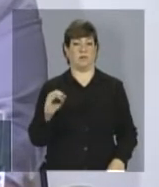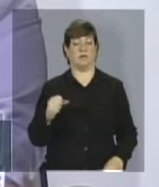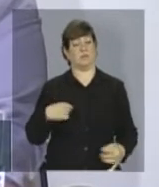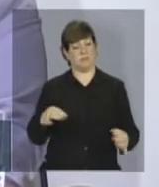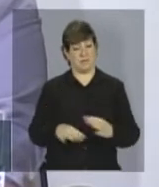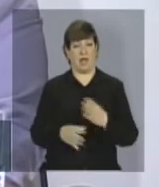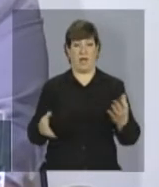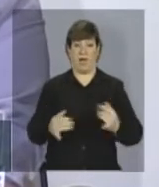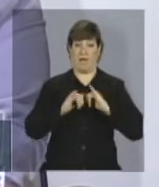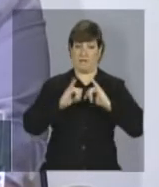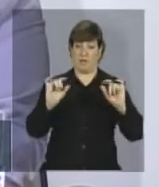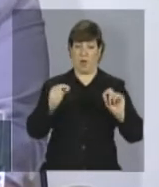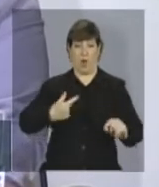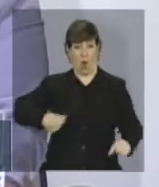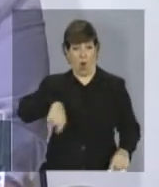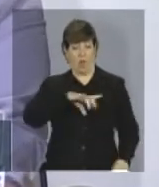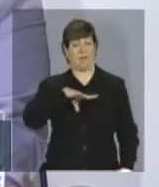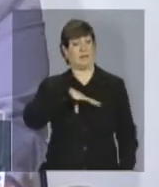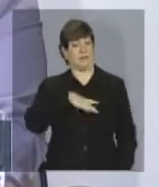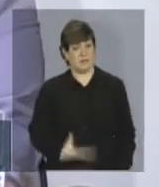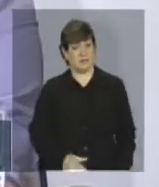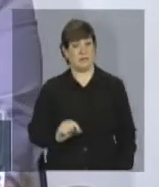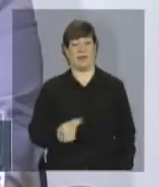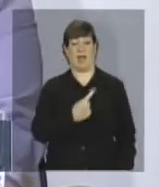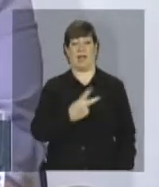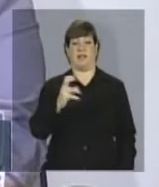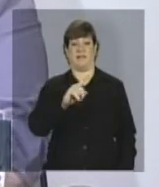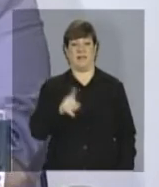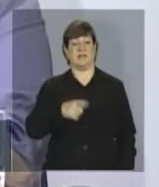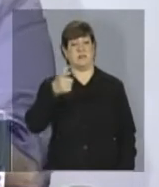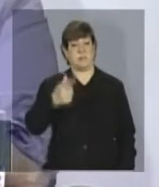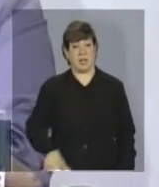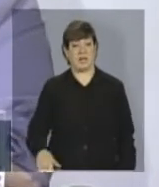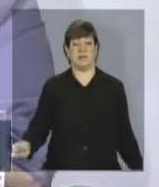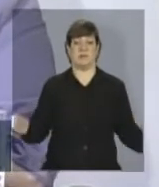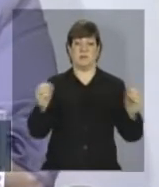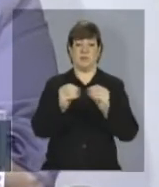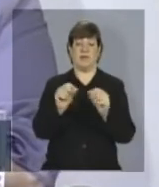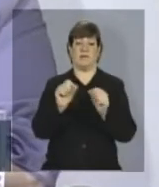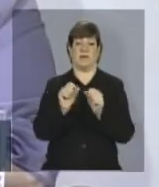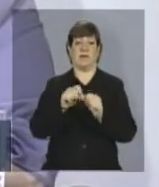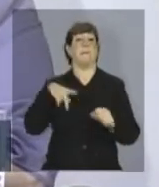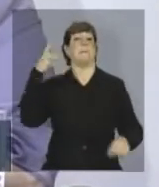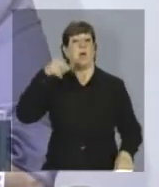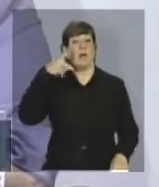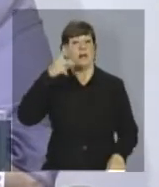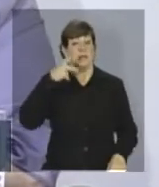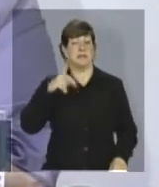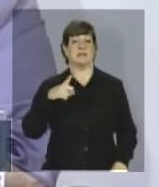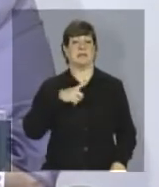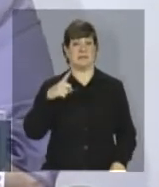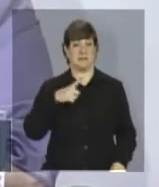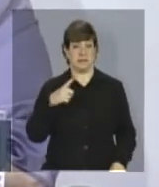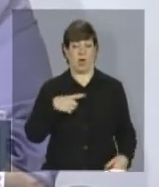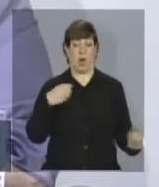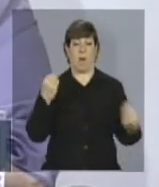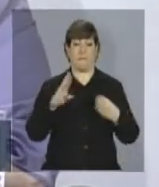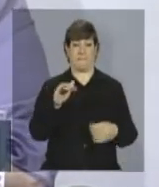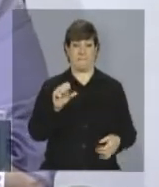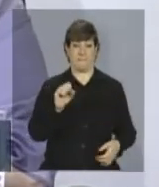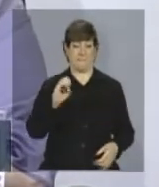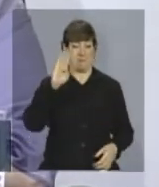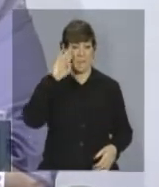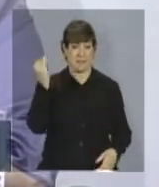reafirmando que o nosso desafio é cada vez mais implementar políticas, tendo como alicerce